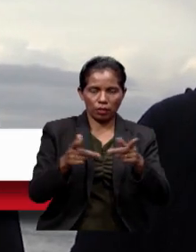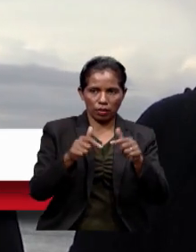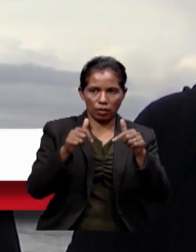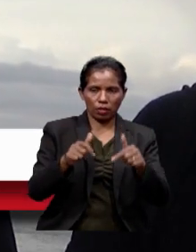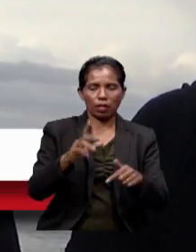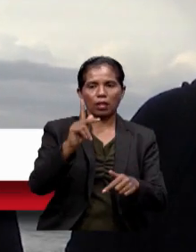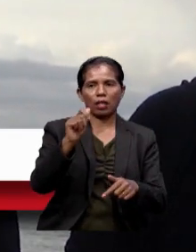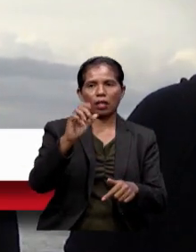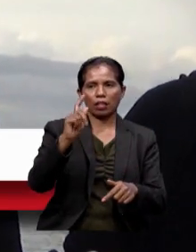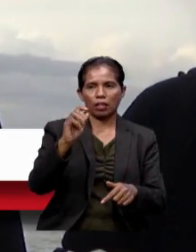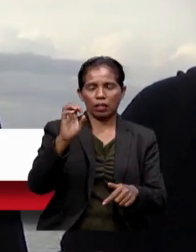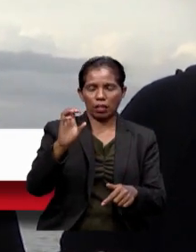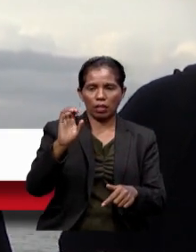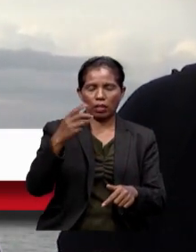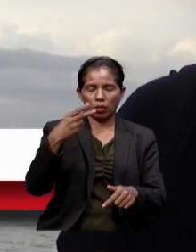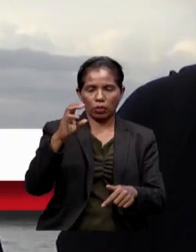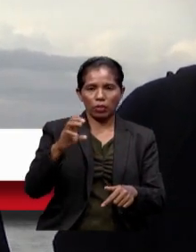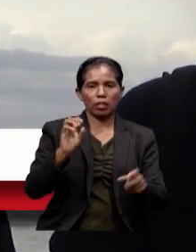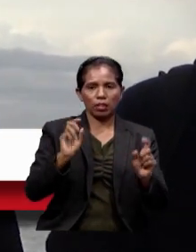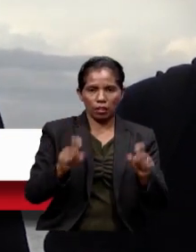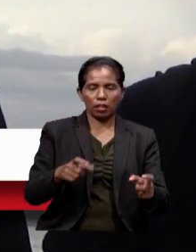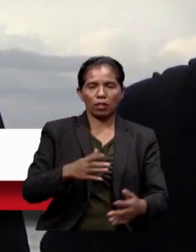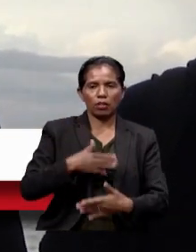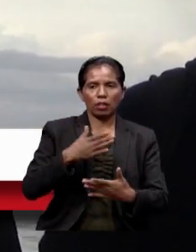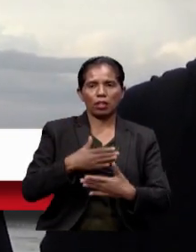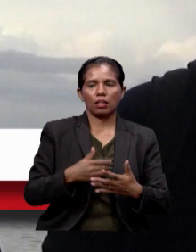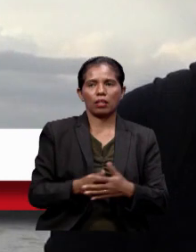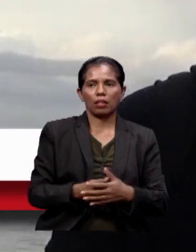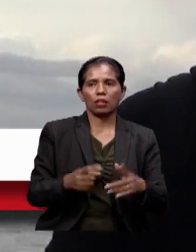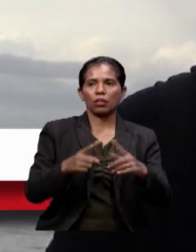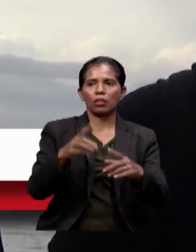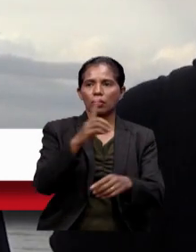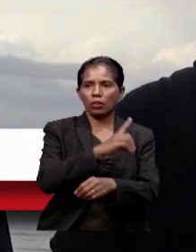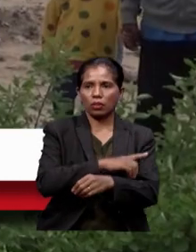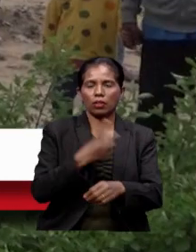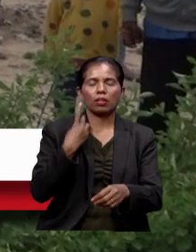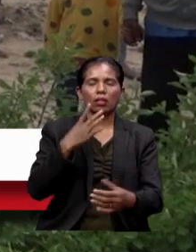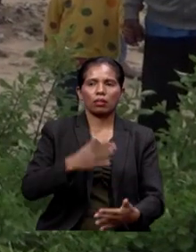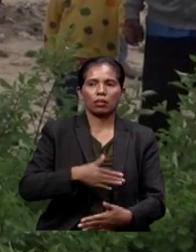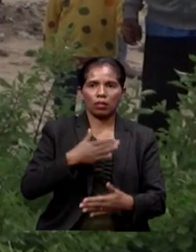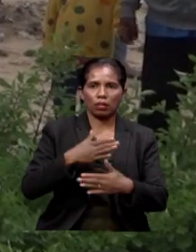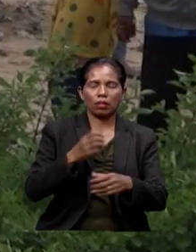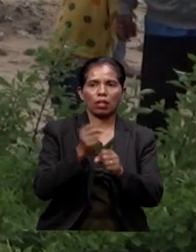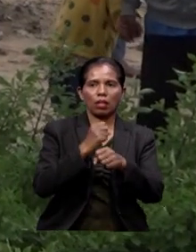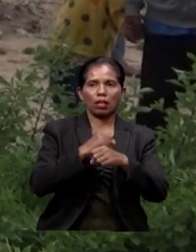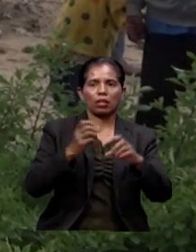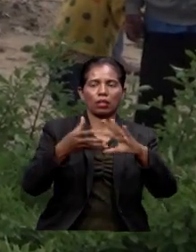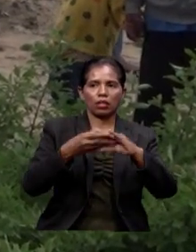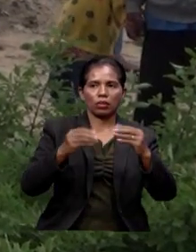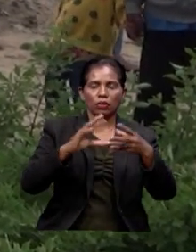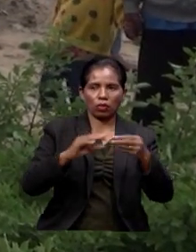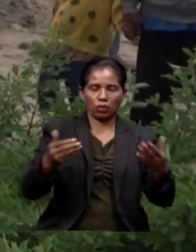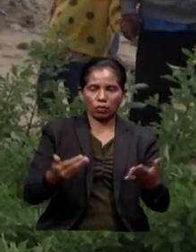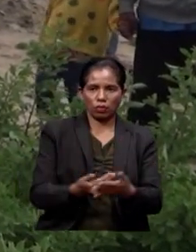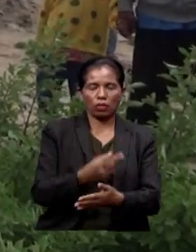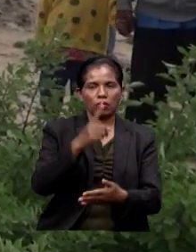caiteu, tem axolog fuambot. Oin ita to axolog marca história faun ida. História